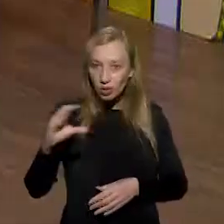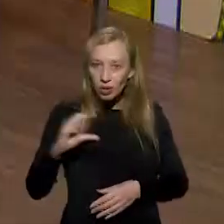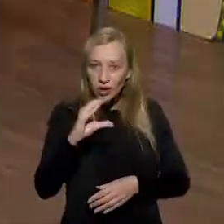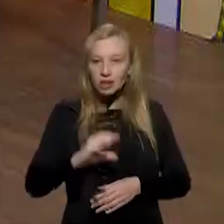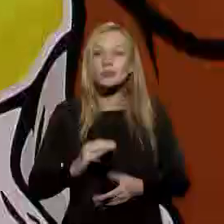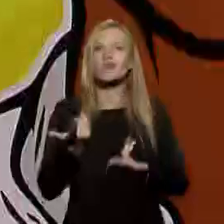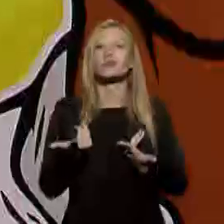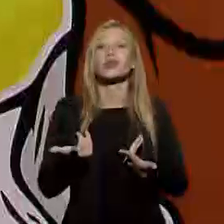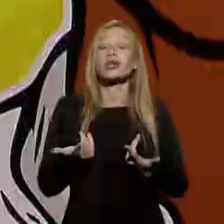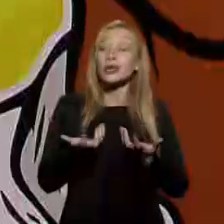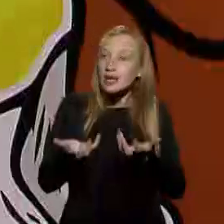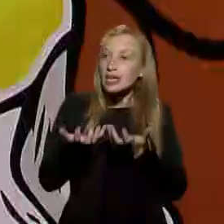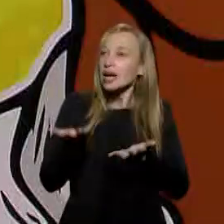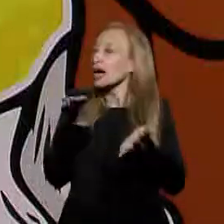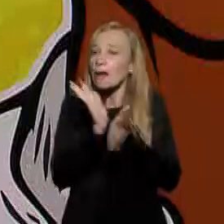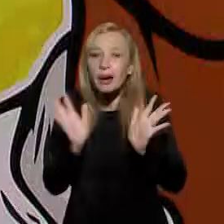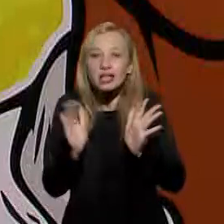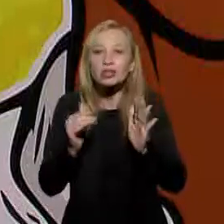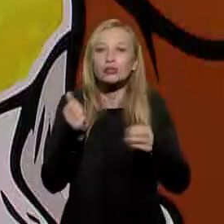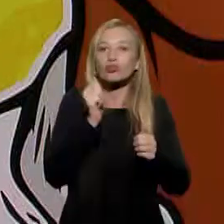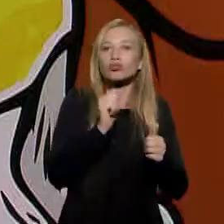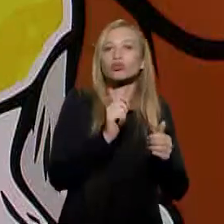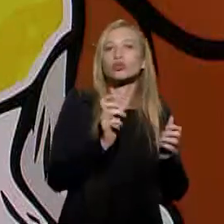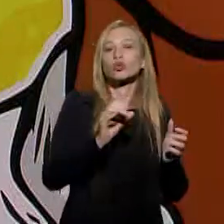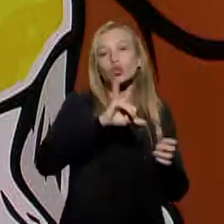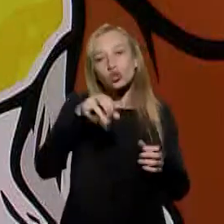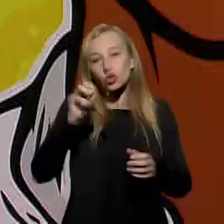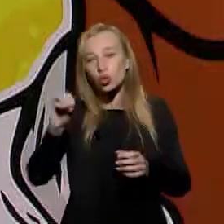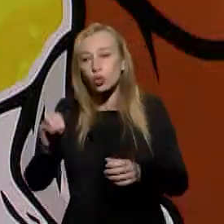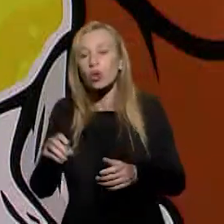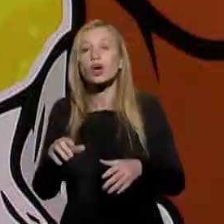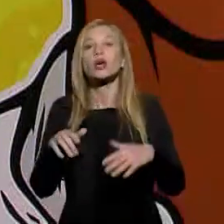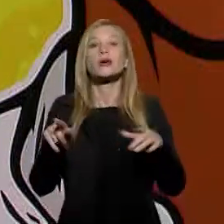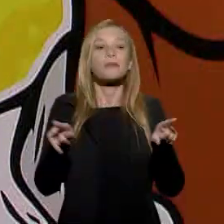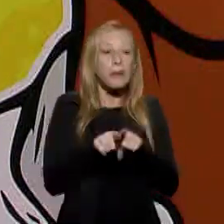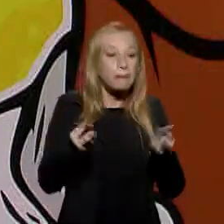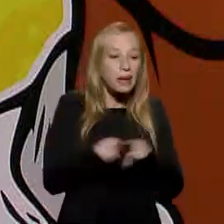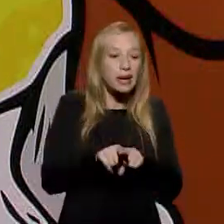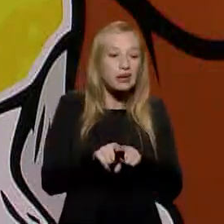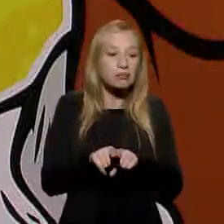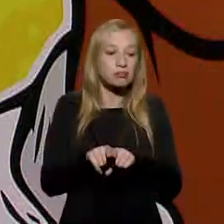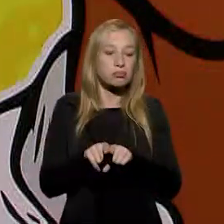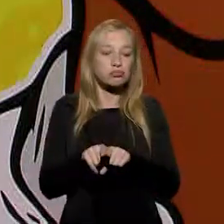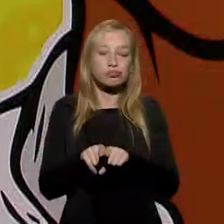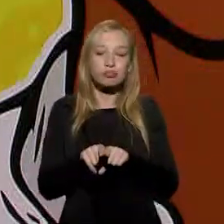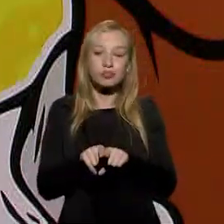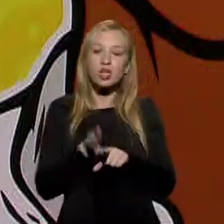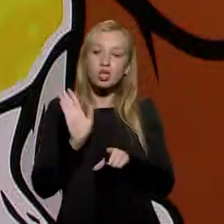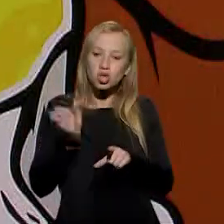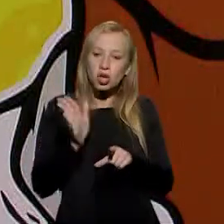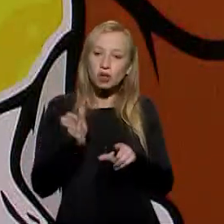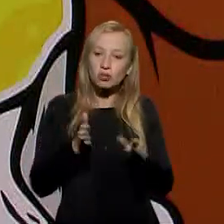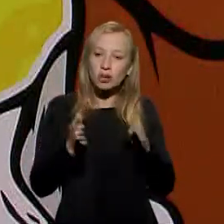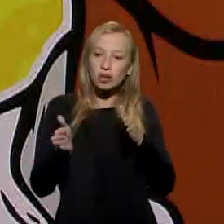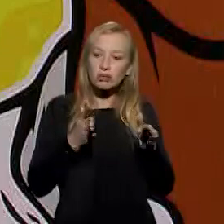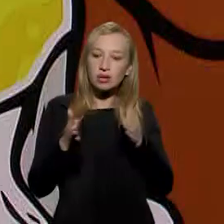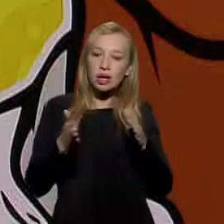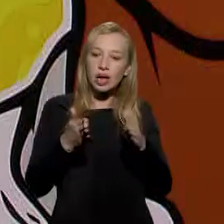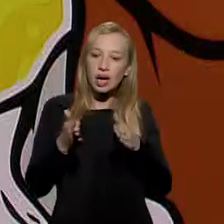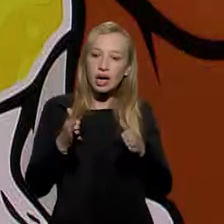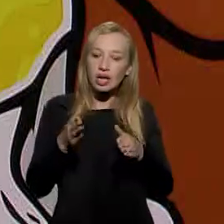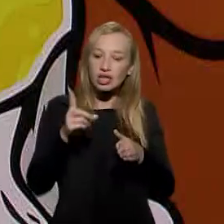assim que queria realmente que acabasse com o jogo mas enfim além disso a gente tem nojo já no período da ditadura